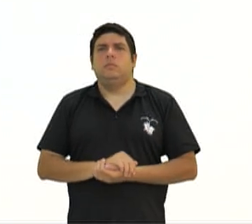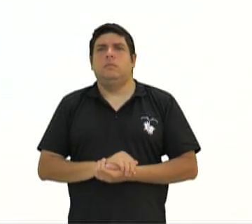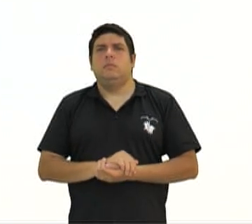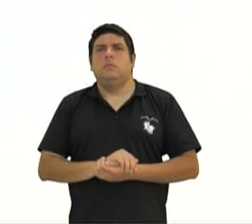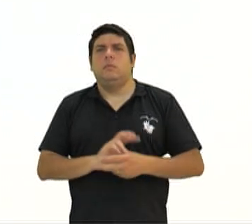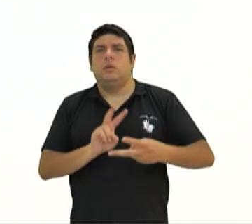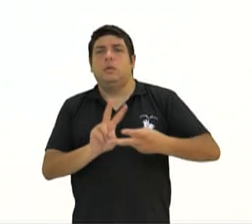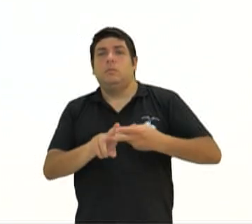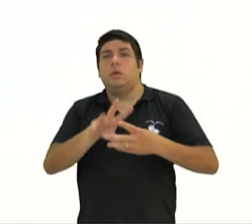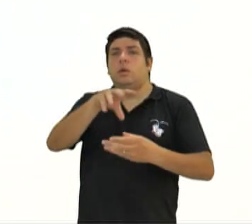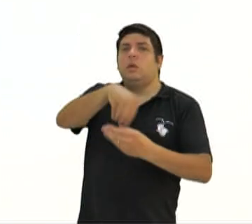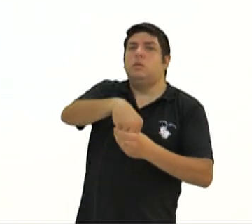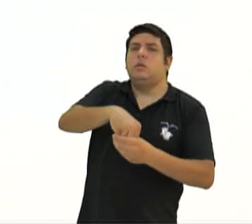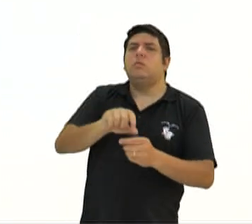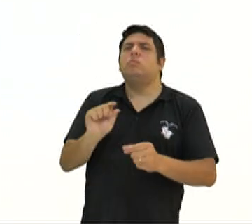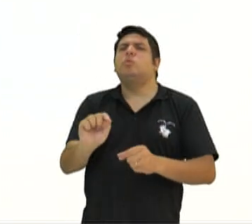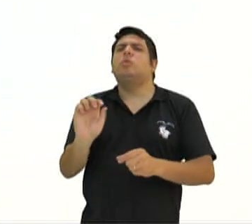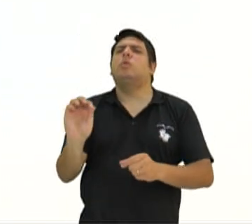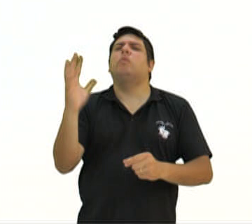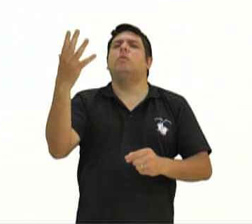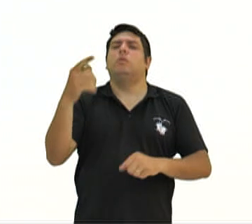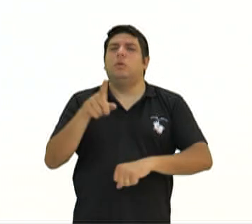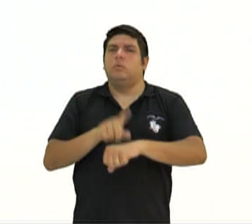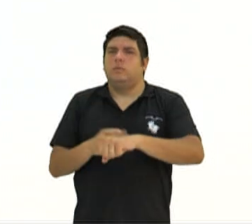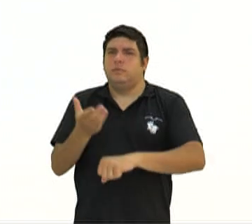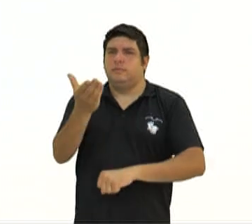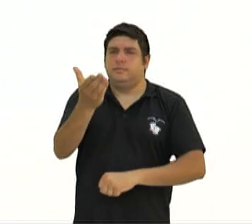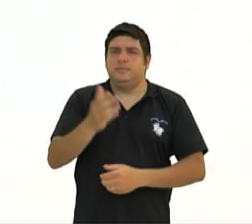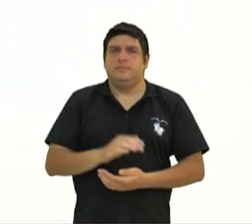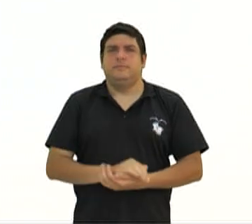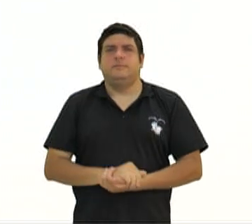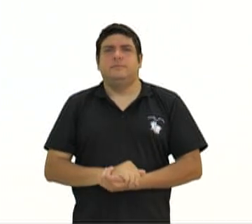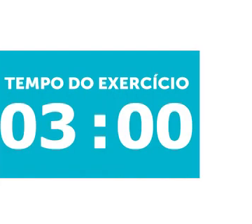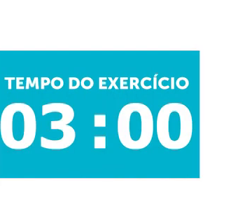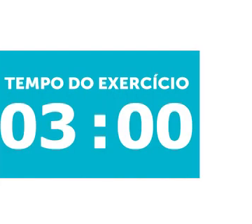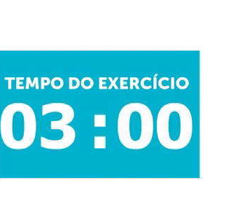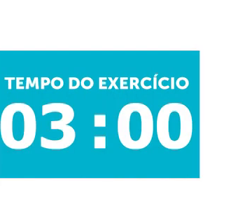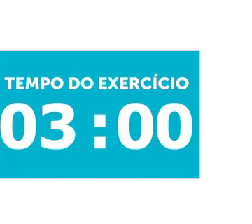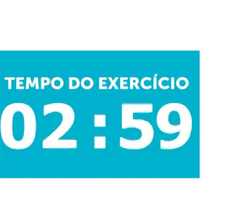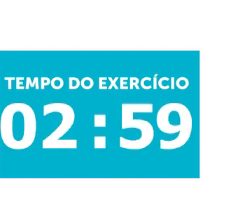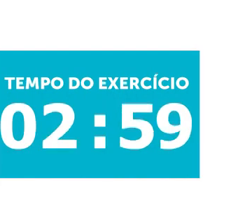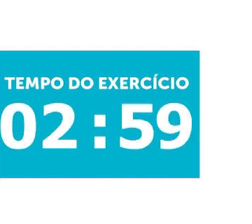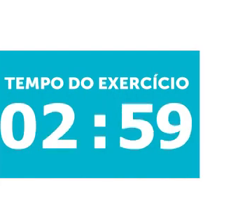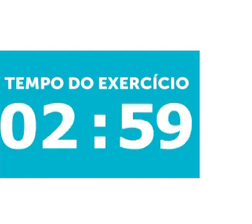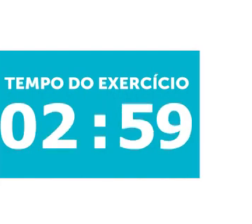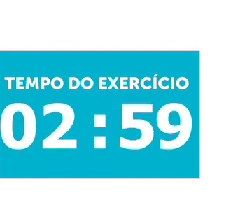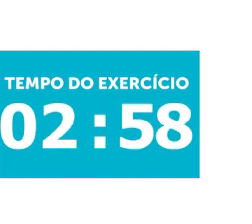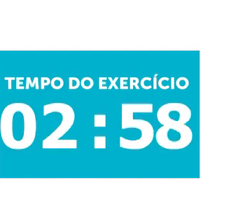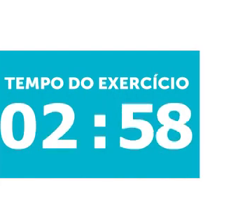que aconteceu lá na prisão? Tempinho para responder. Já volto.